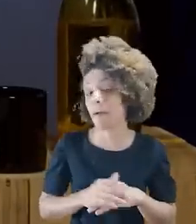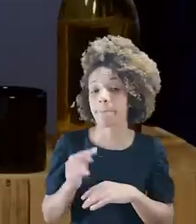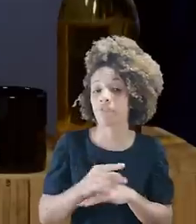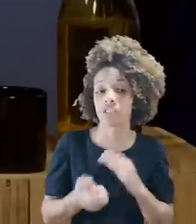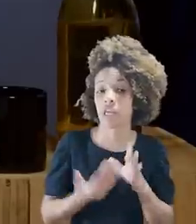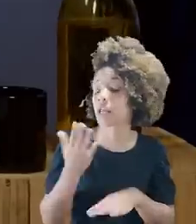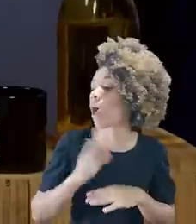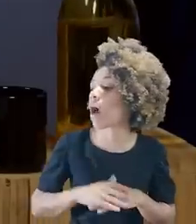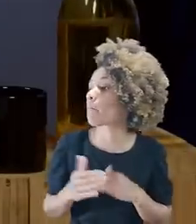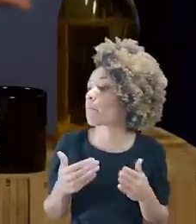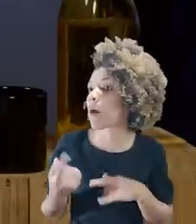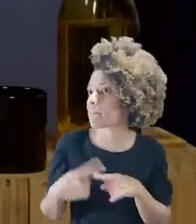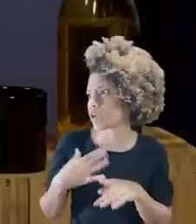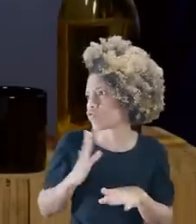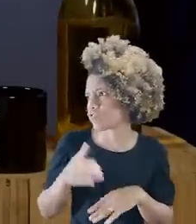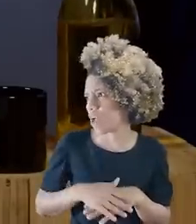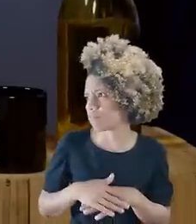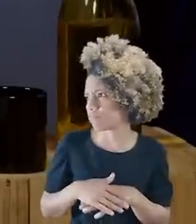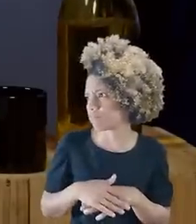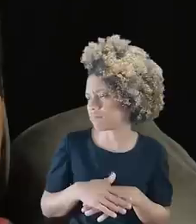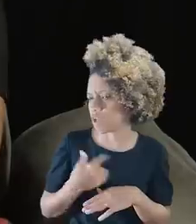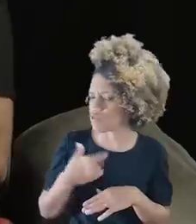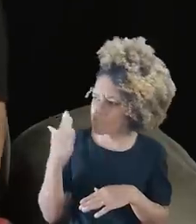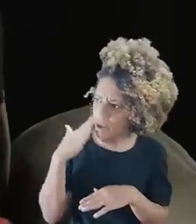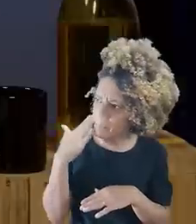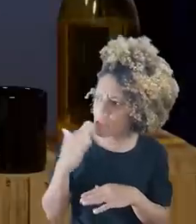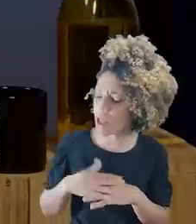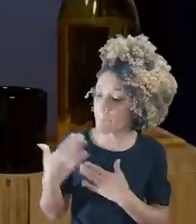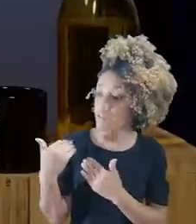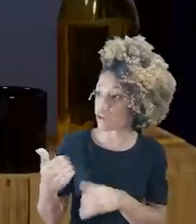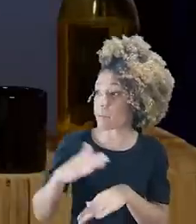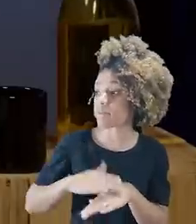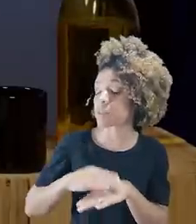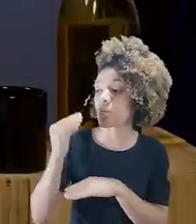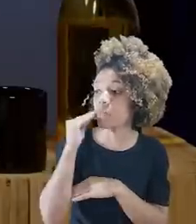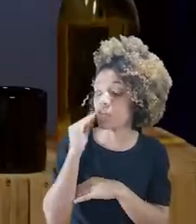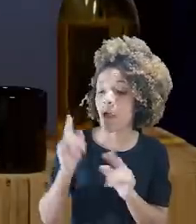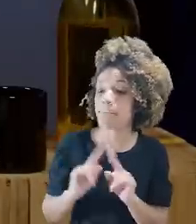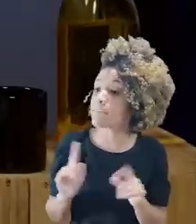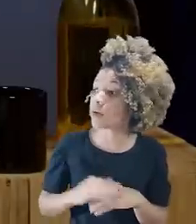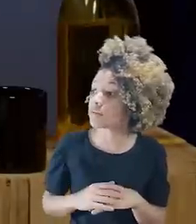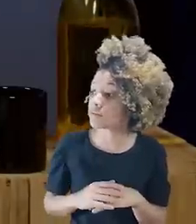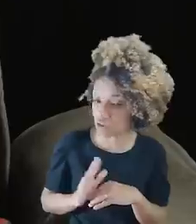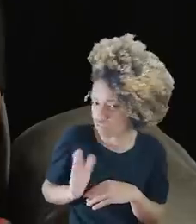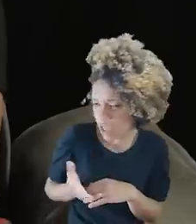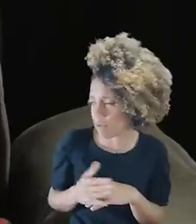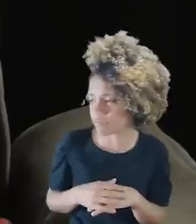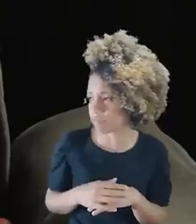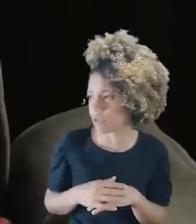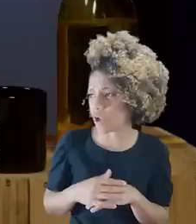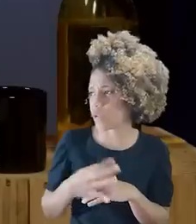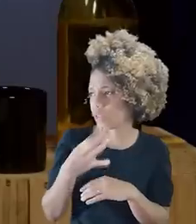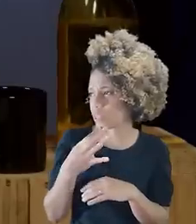fazia teatro dançava eu já tinha feito o teste inclusive mas a ideia de depilar sua PR dançar lá no H um ano antes com o h já existia né a ideia de